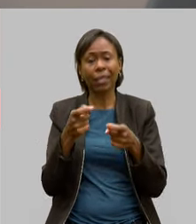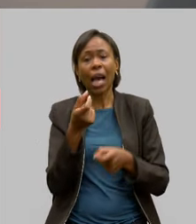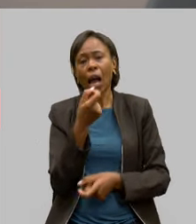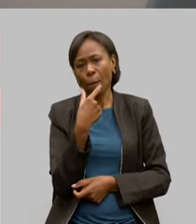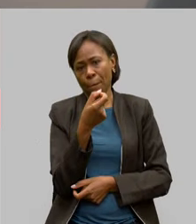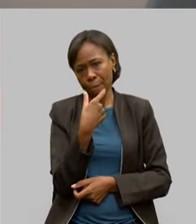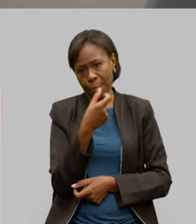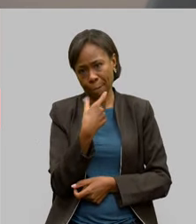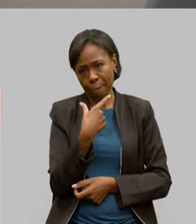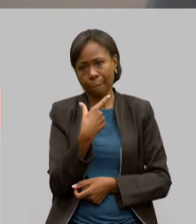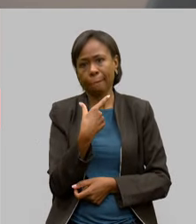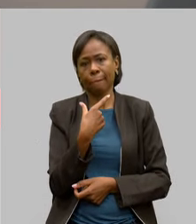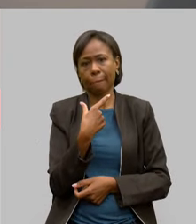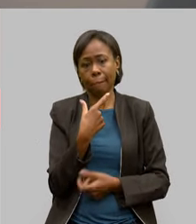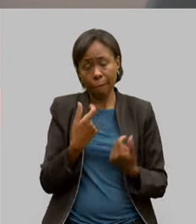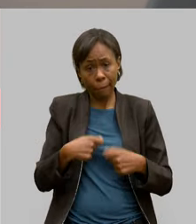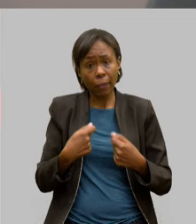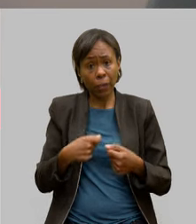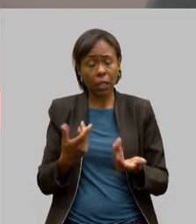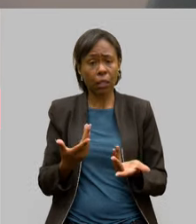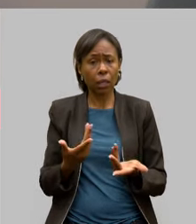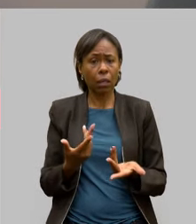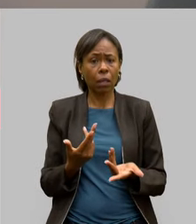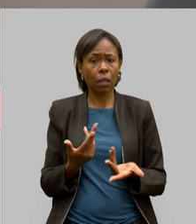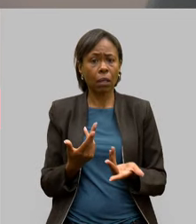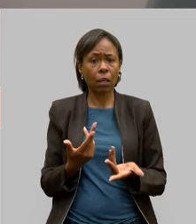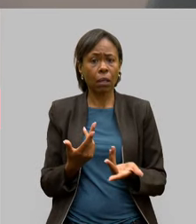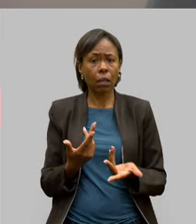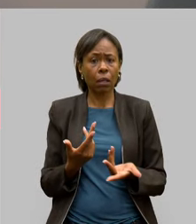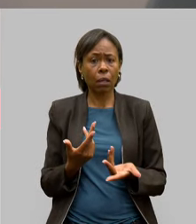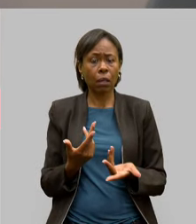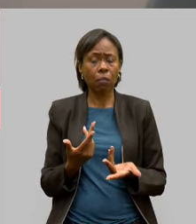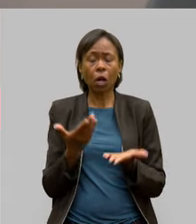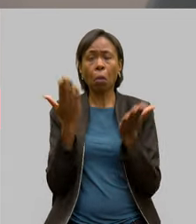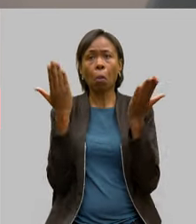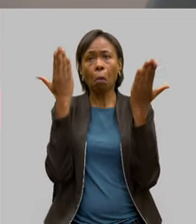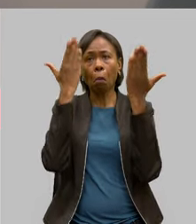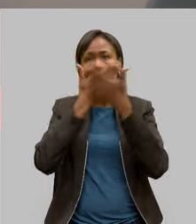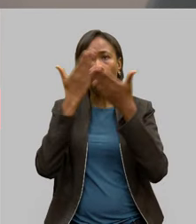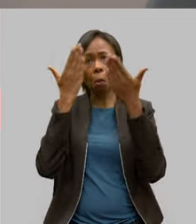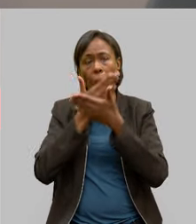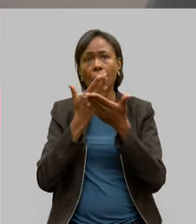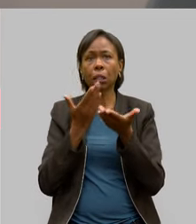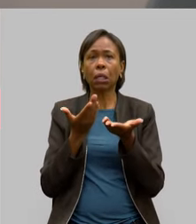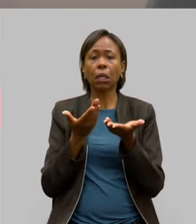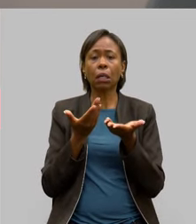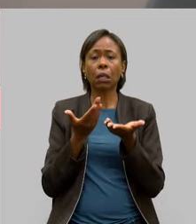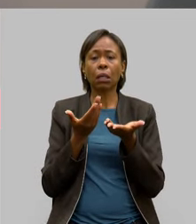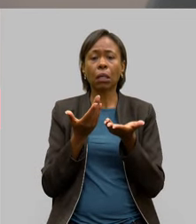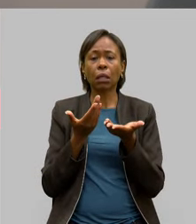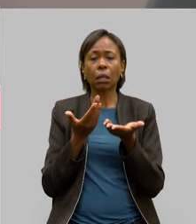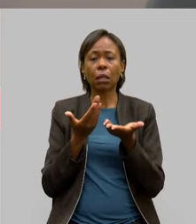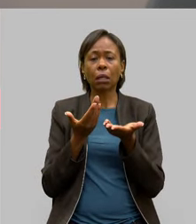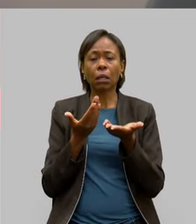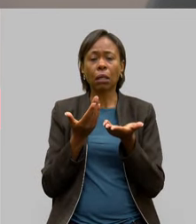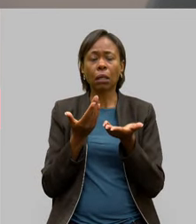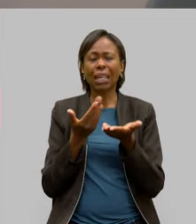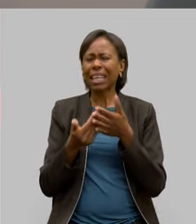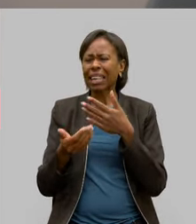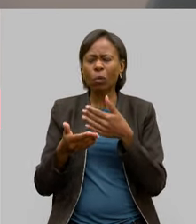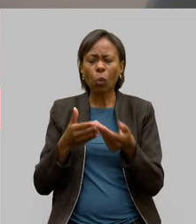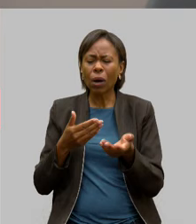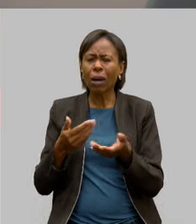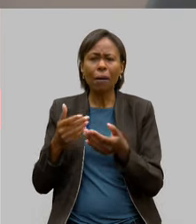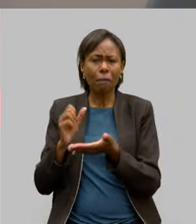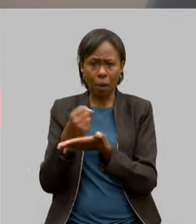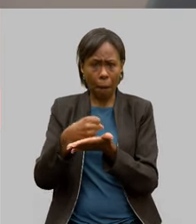essa a gente tem que abrir os olhos e não pode conviver com essa realidade de que em cada farmácia dessas que não para de crescer o o